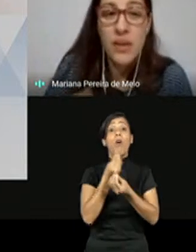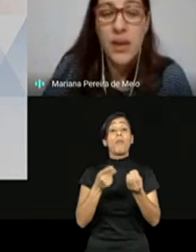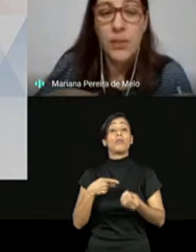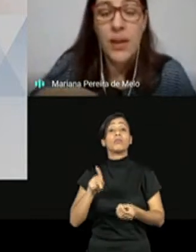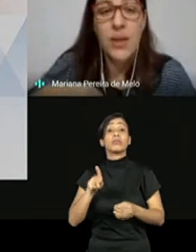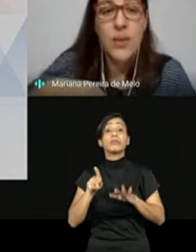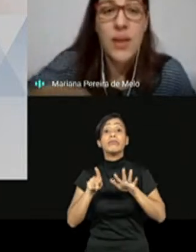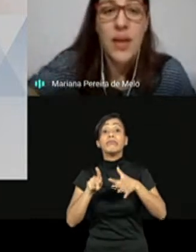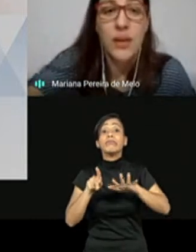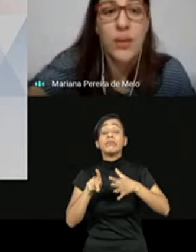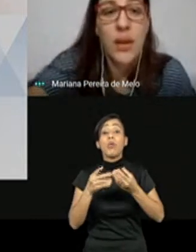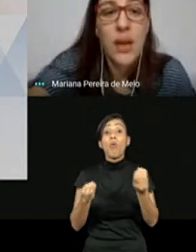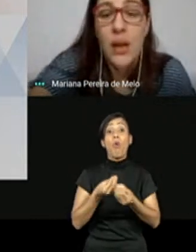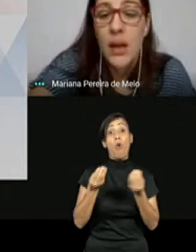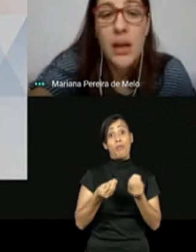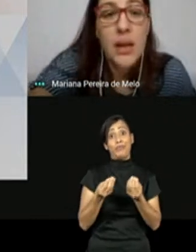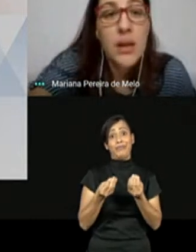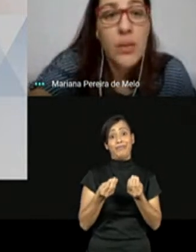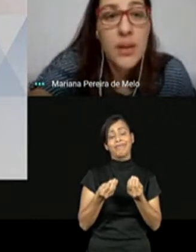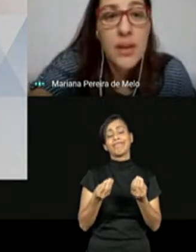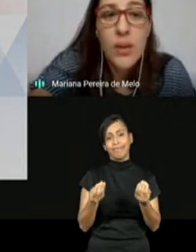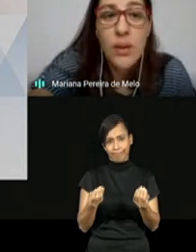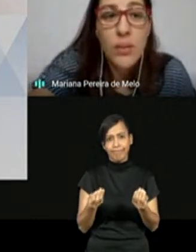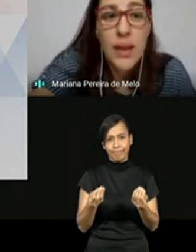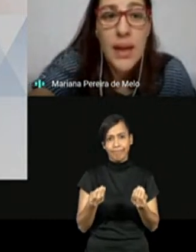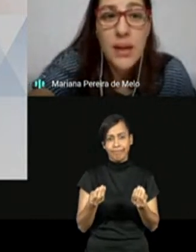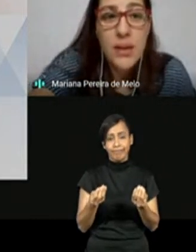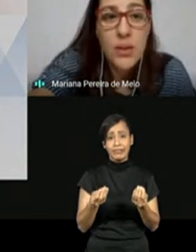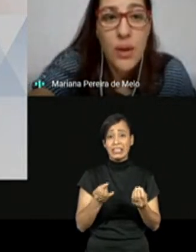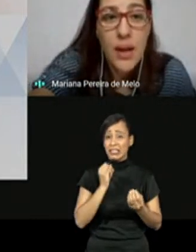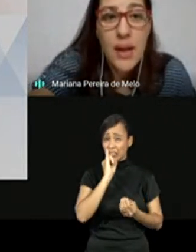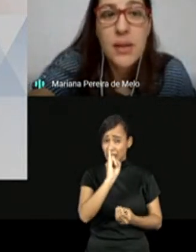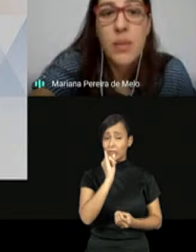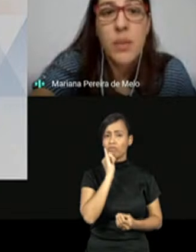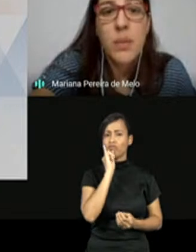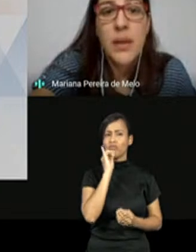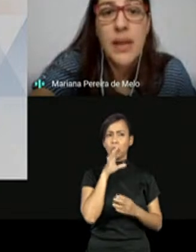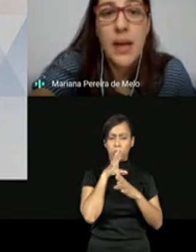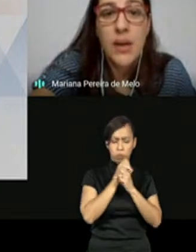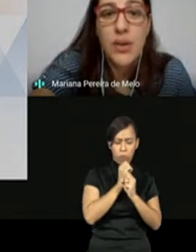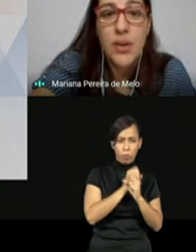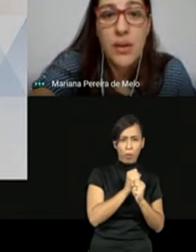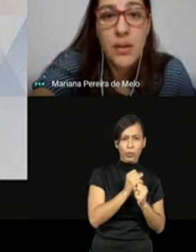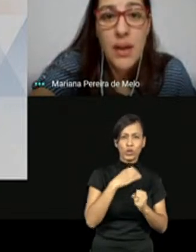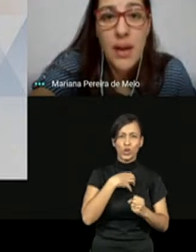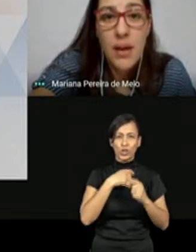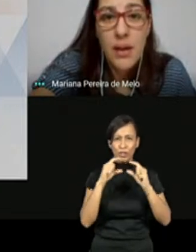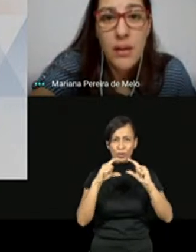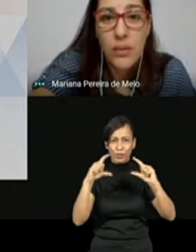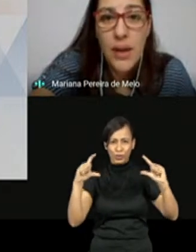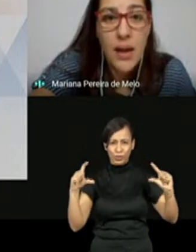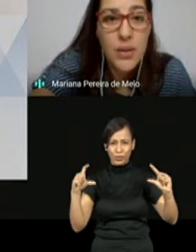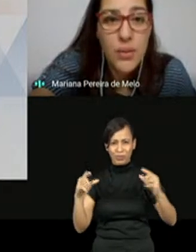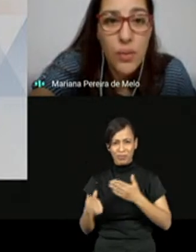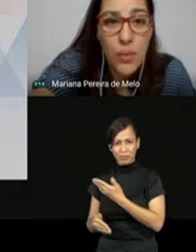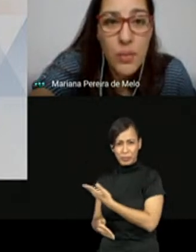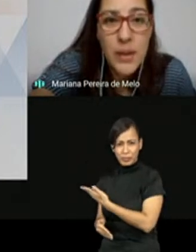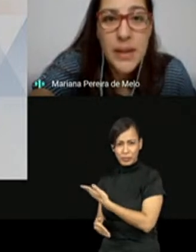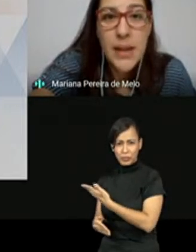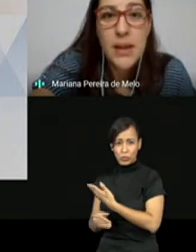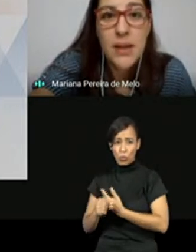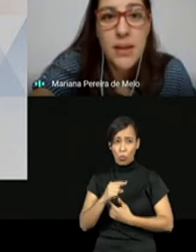está considerando o caso certo? Se eu calculasse só esta probabilidade, no caso,